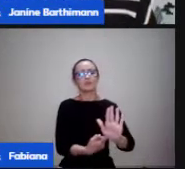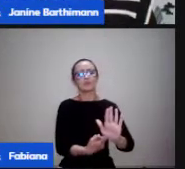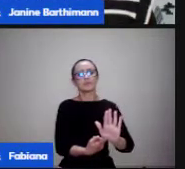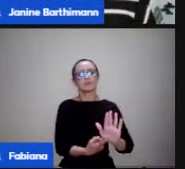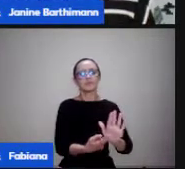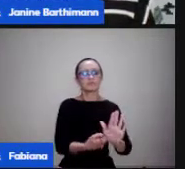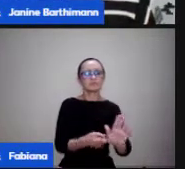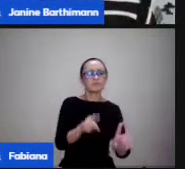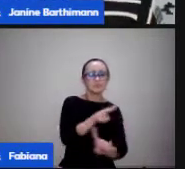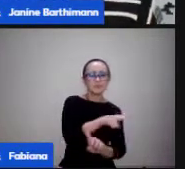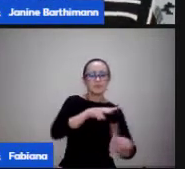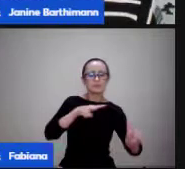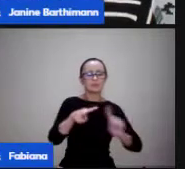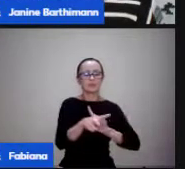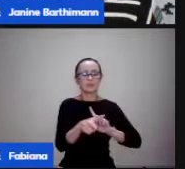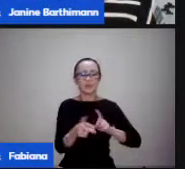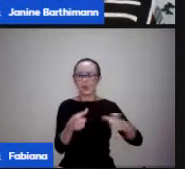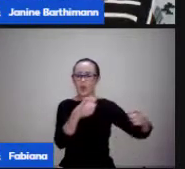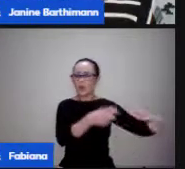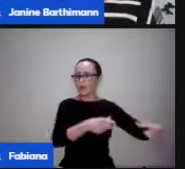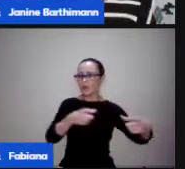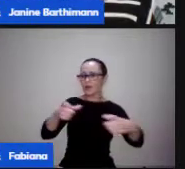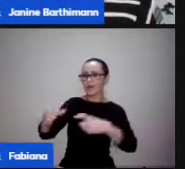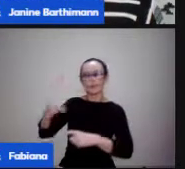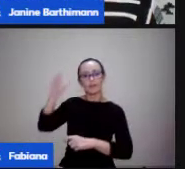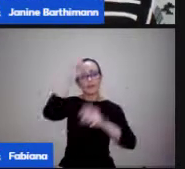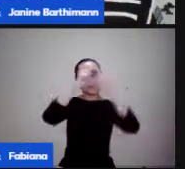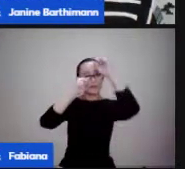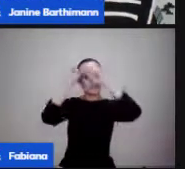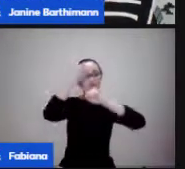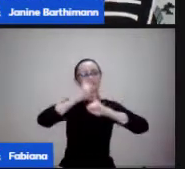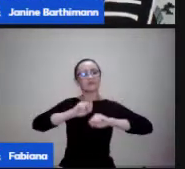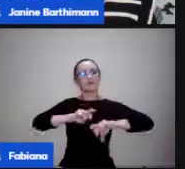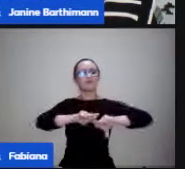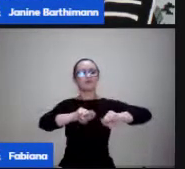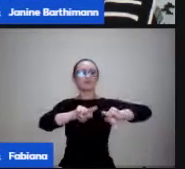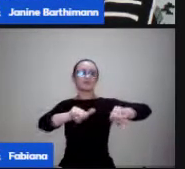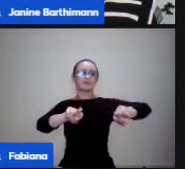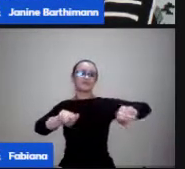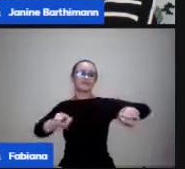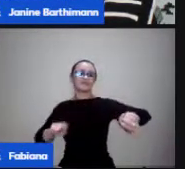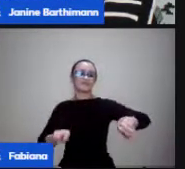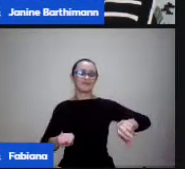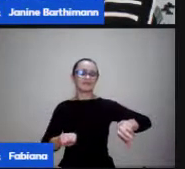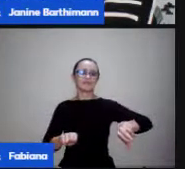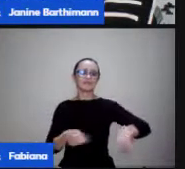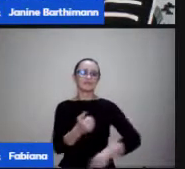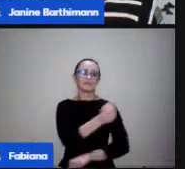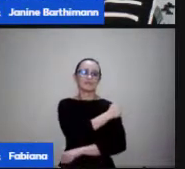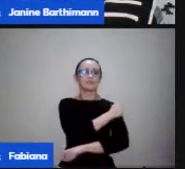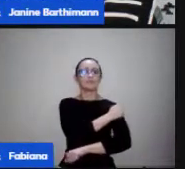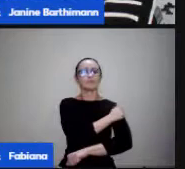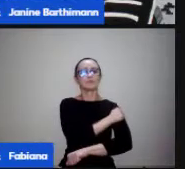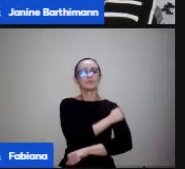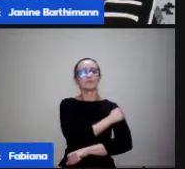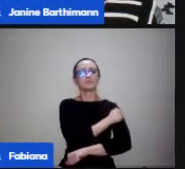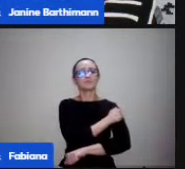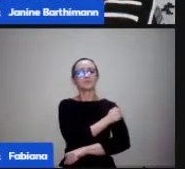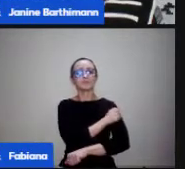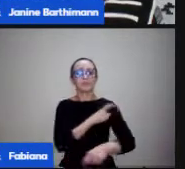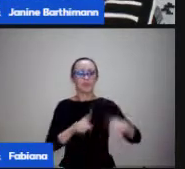de aprendizagem, né? Inúmeras chances de aprendizagem com nossos alunos, instrumentos,